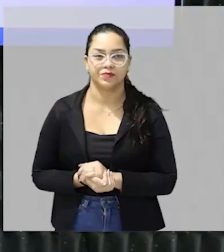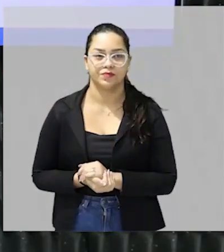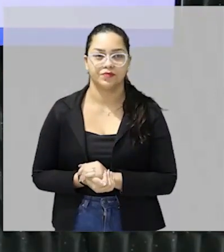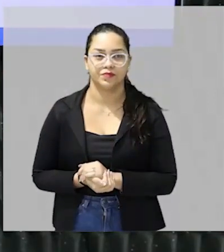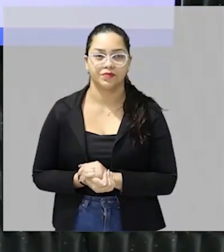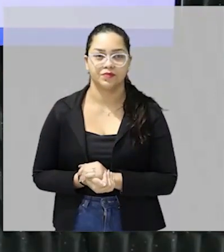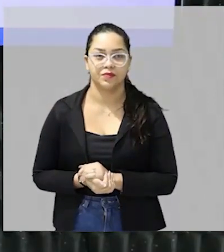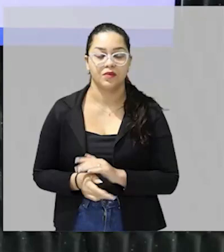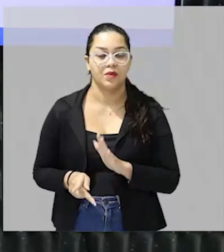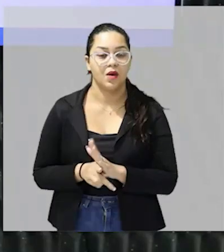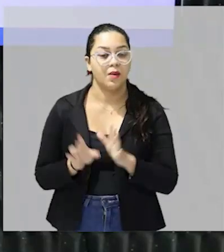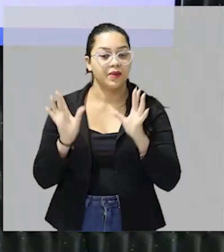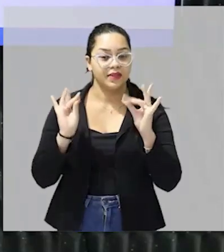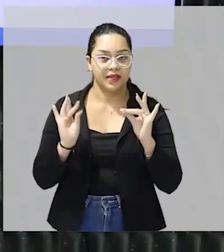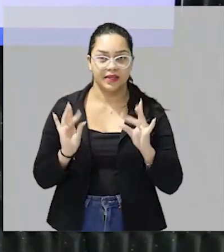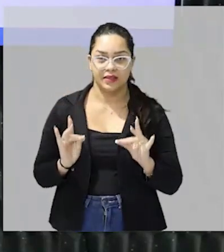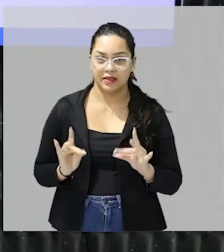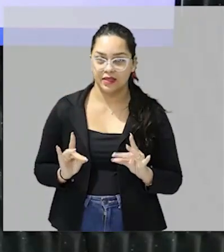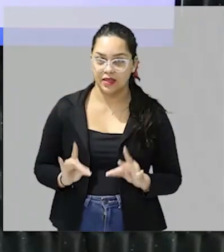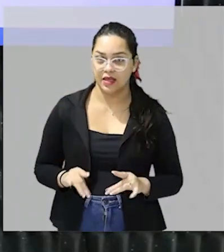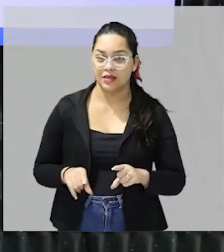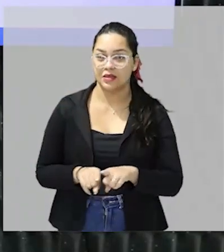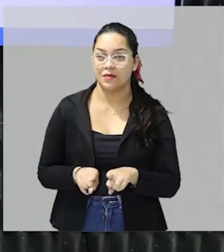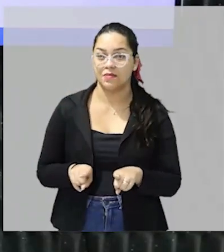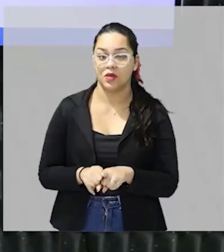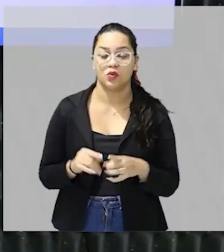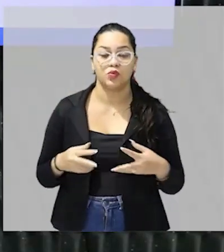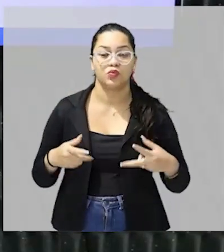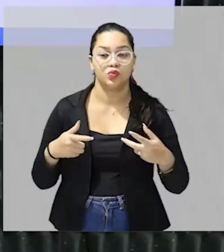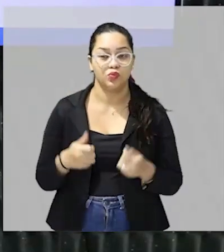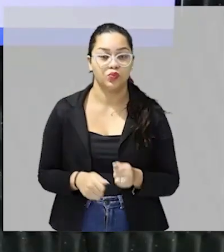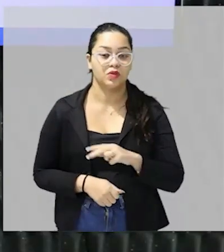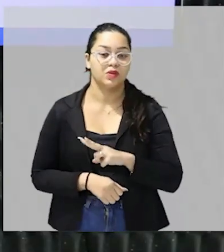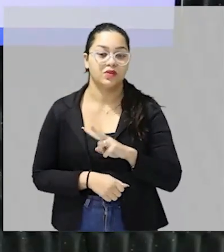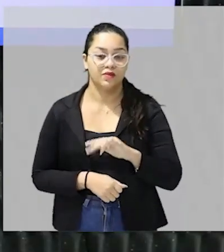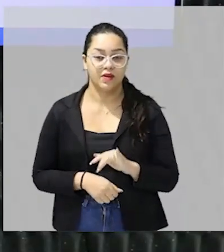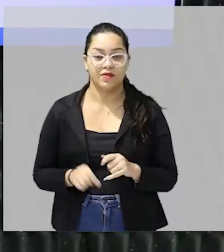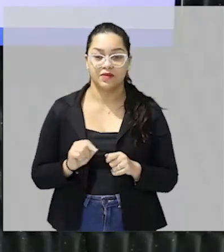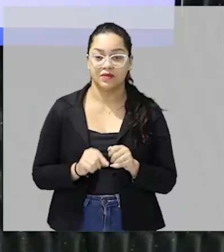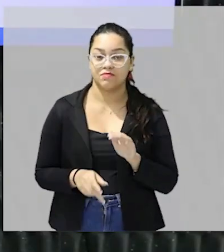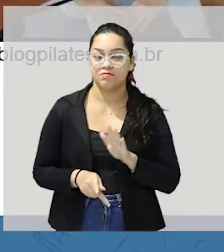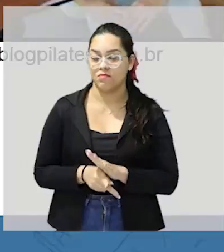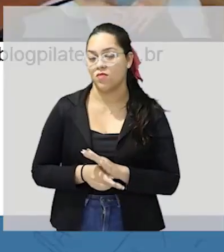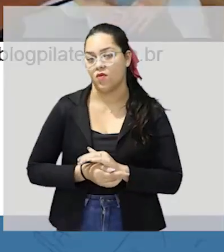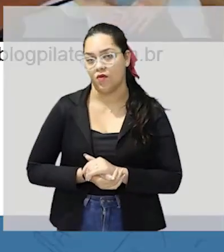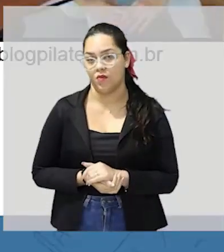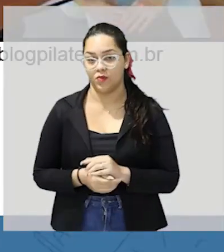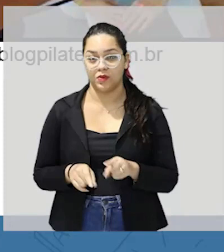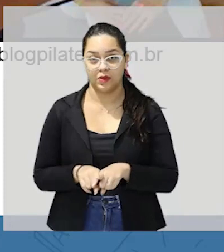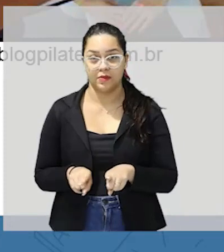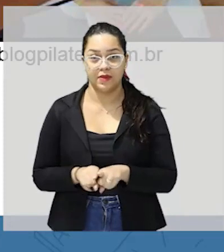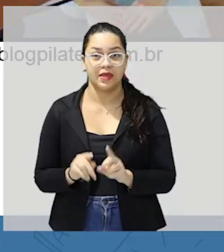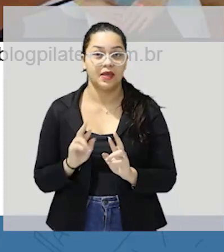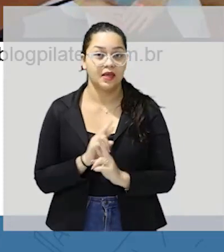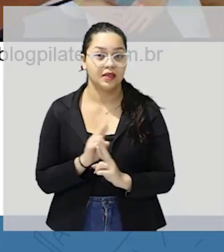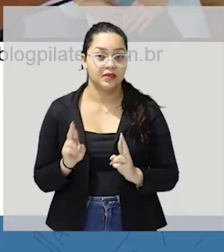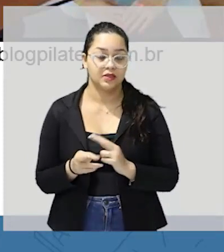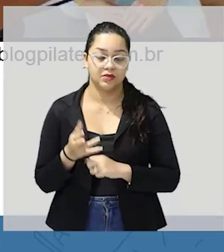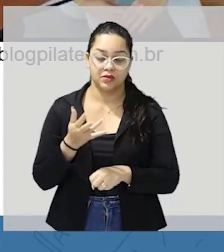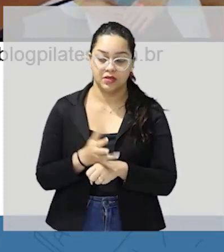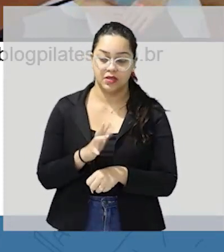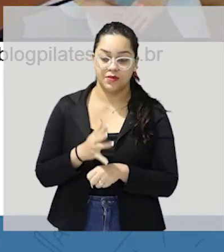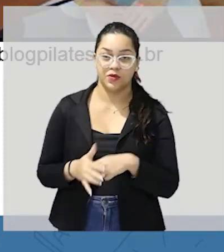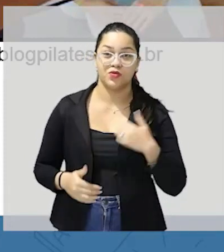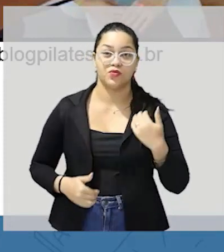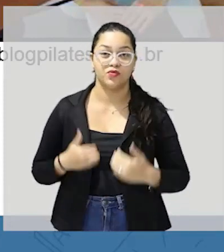organizar de forma detalhada e registrada tudo aquilo que irá fazer com o atleta, no que se refere a um treinamento